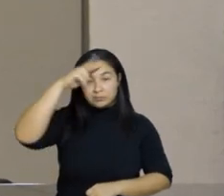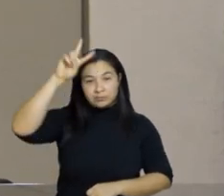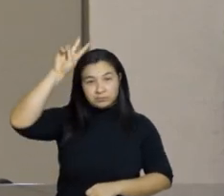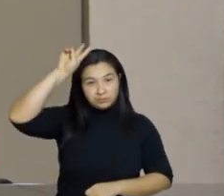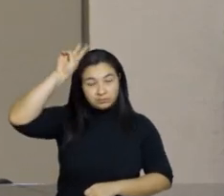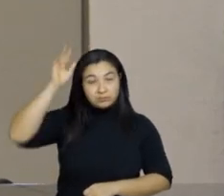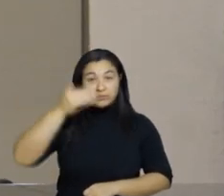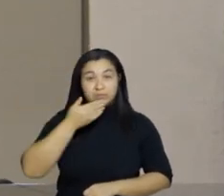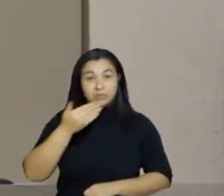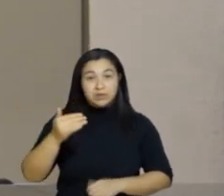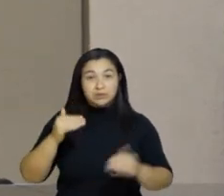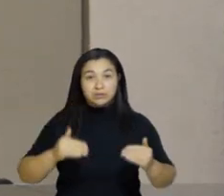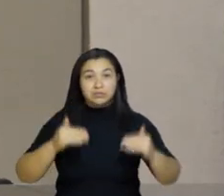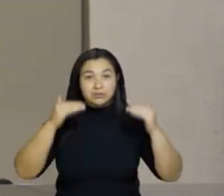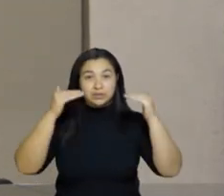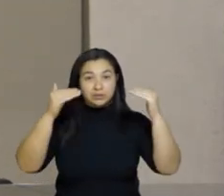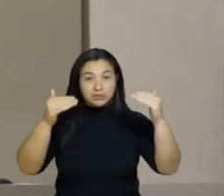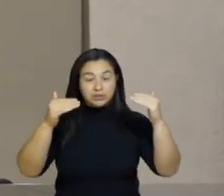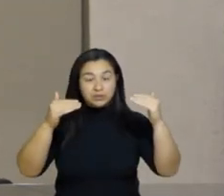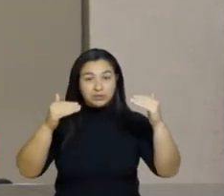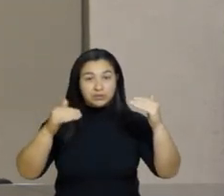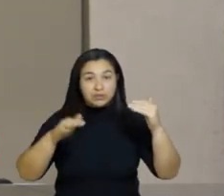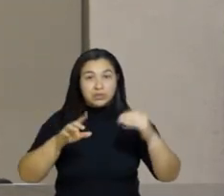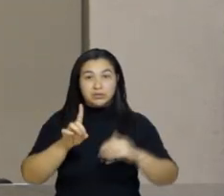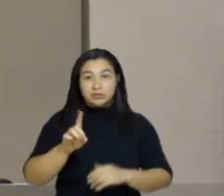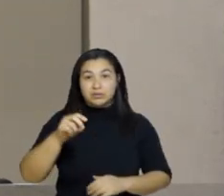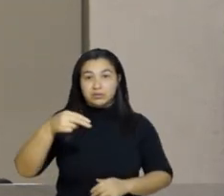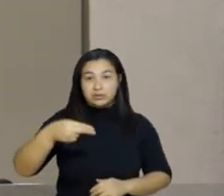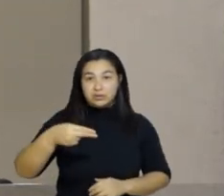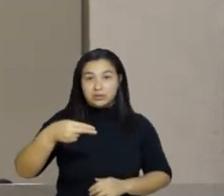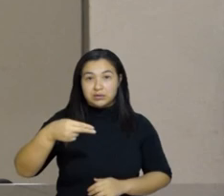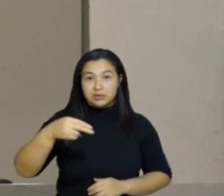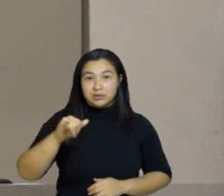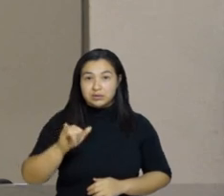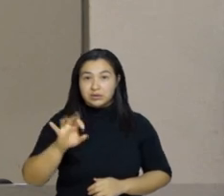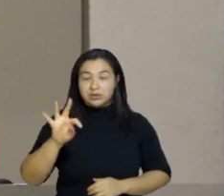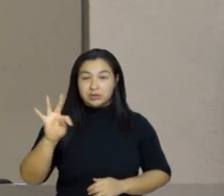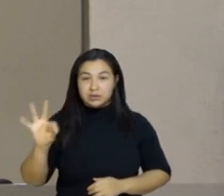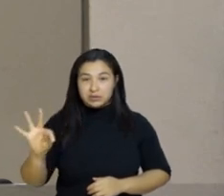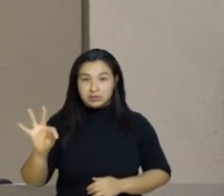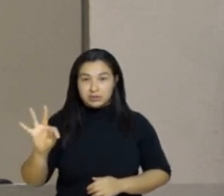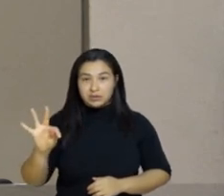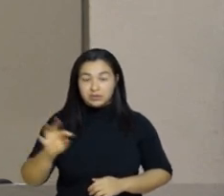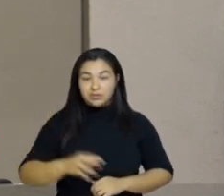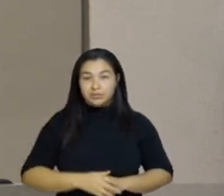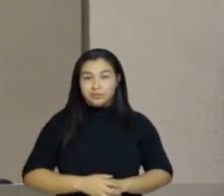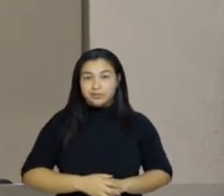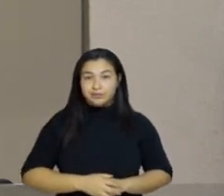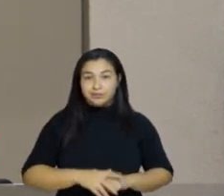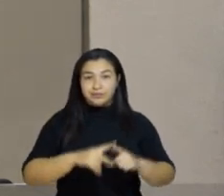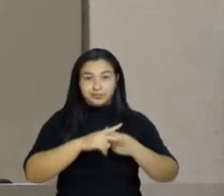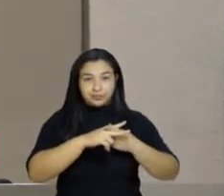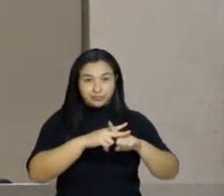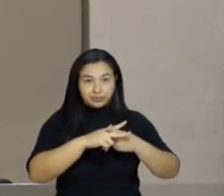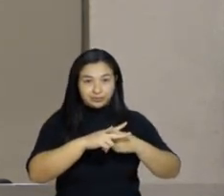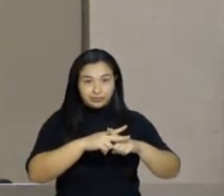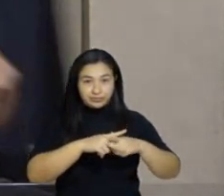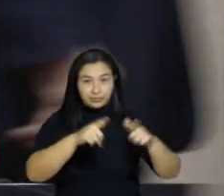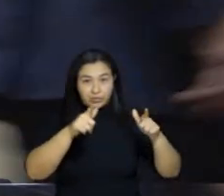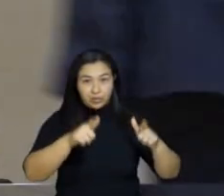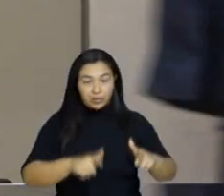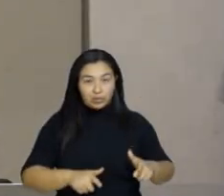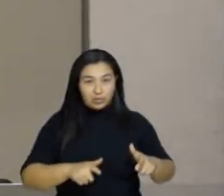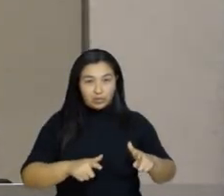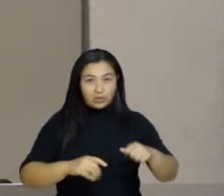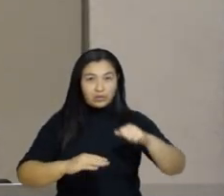apelo ao superintendente regional do Departamento Nacional de Infraestrutura para realizar a manutenção da galeria pluvial sob a